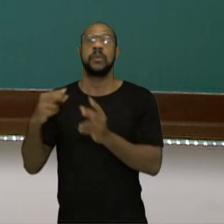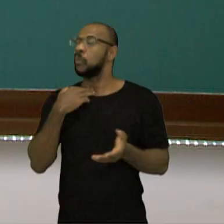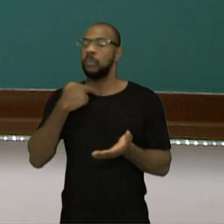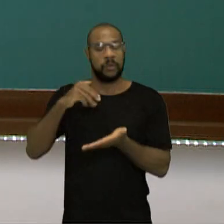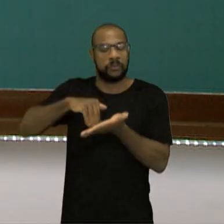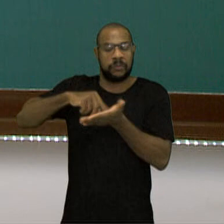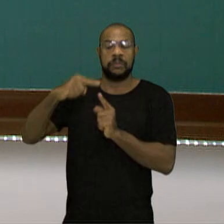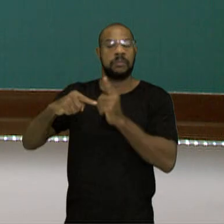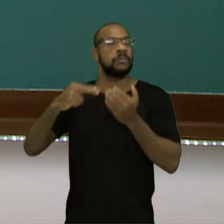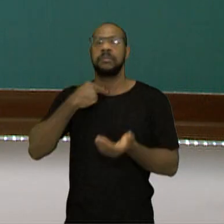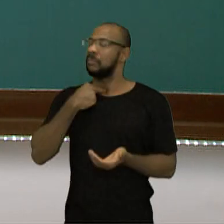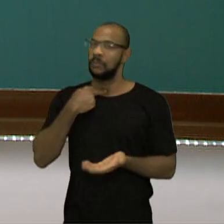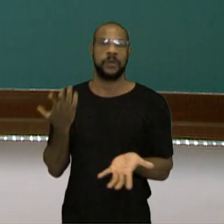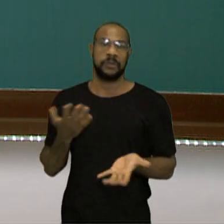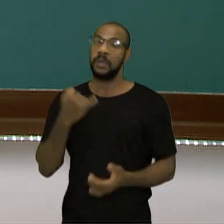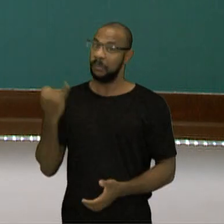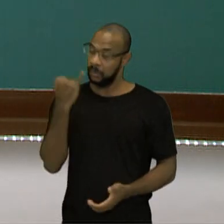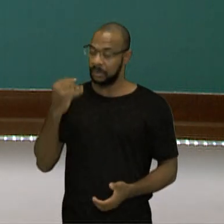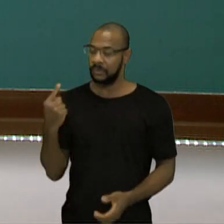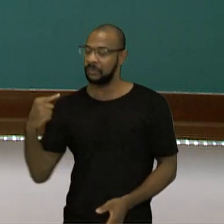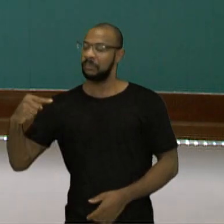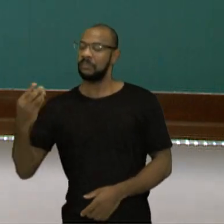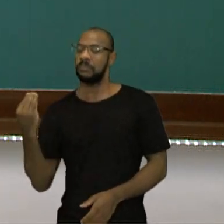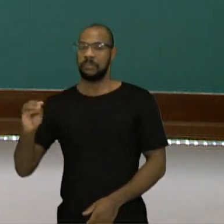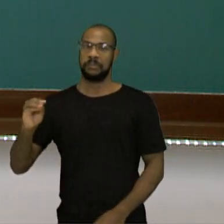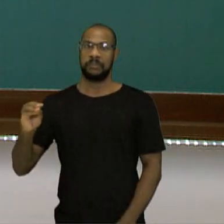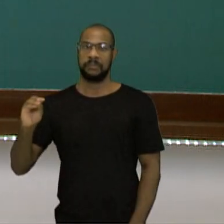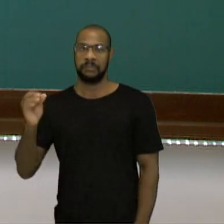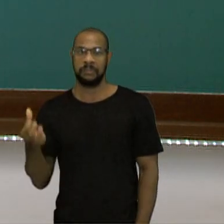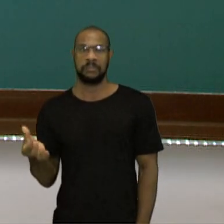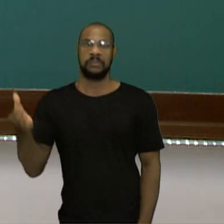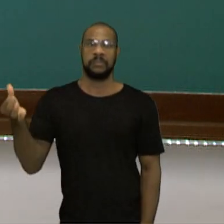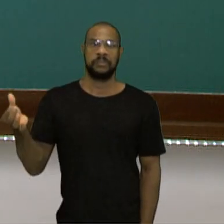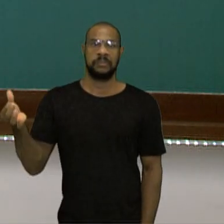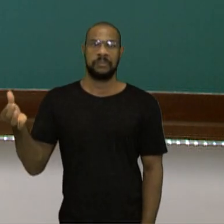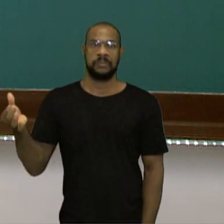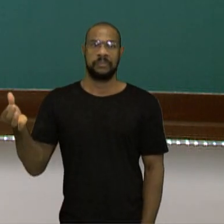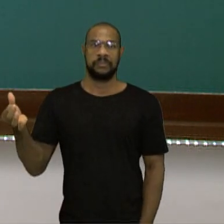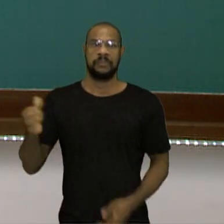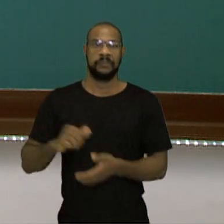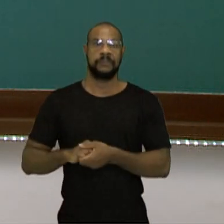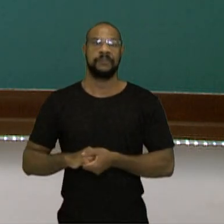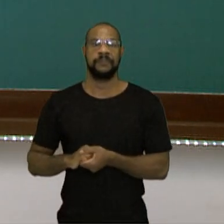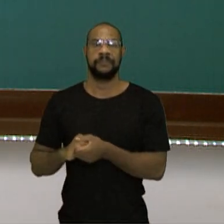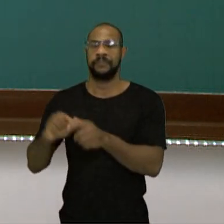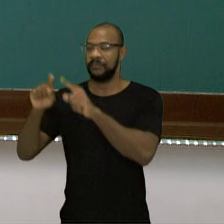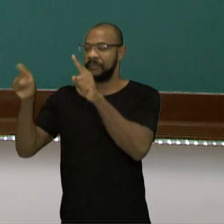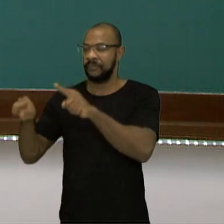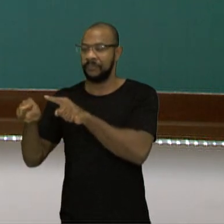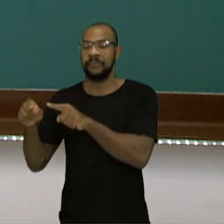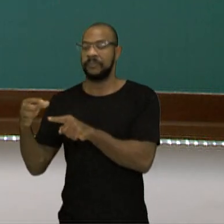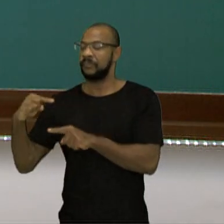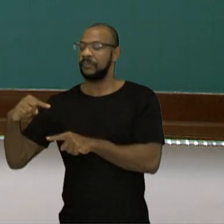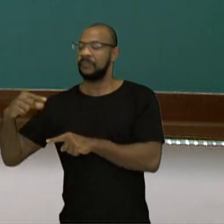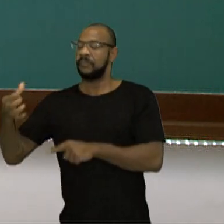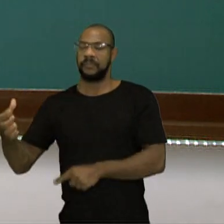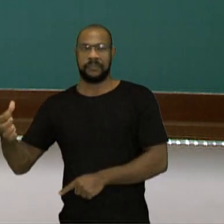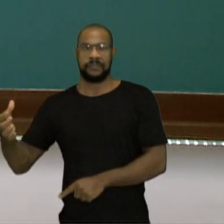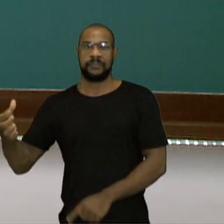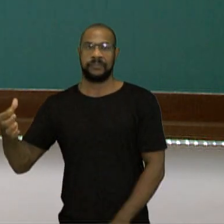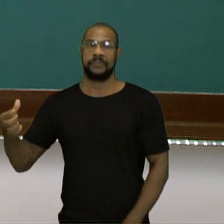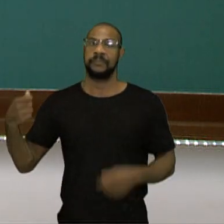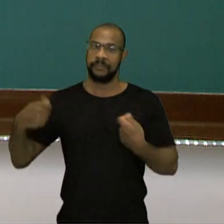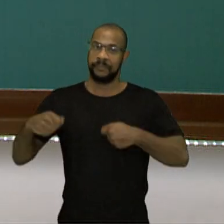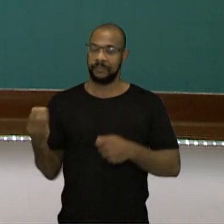informação importante, eu preciso saber quando o número é negativo. Então, eu omito esse sinal de mais aqui, mas o sinal de menos ele tem que aparecer ali na